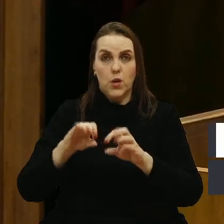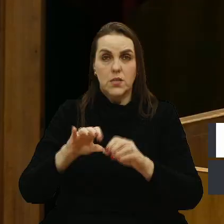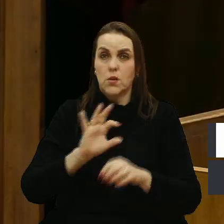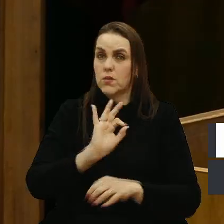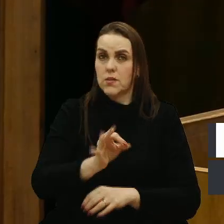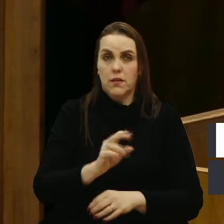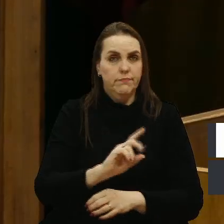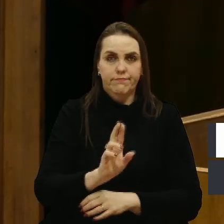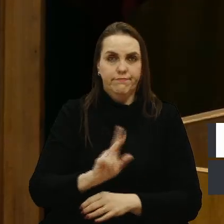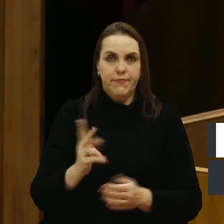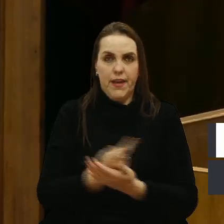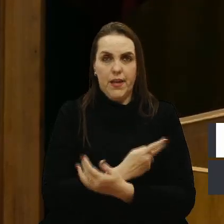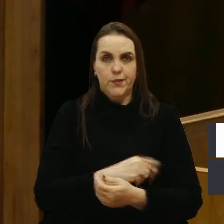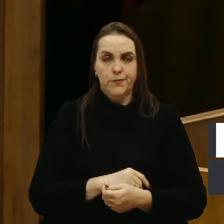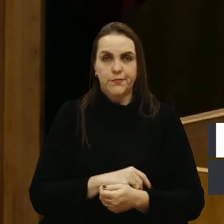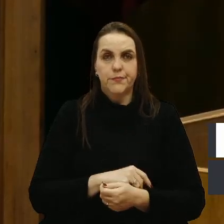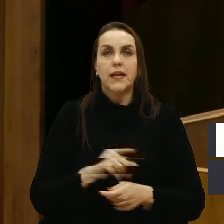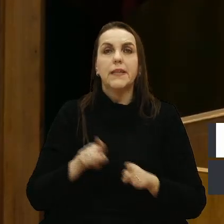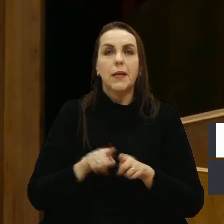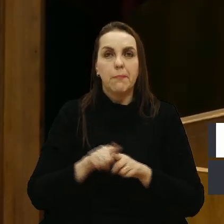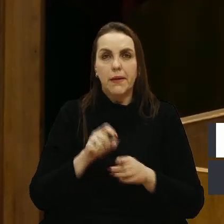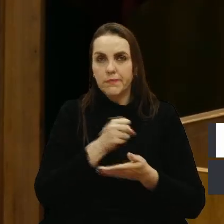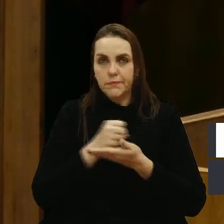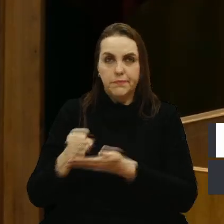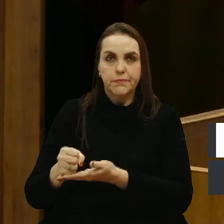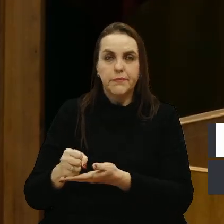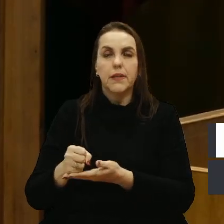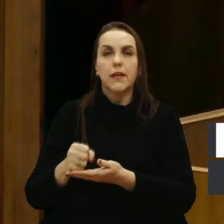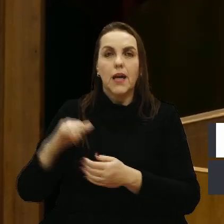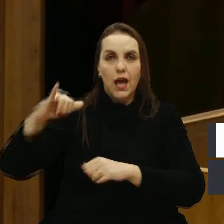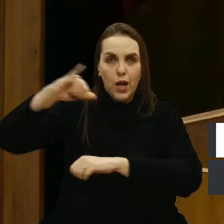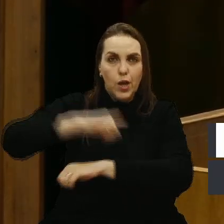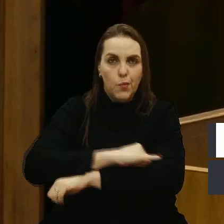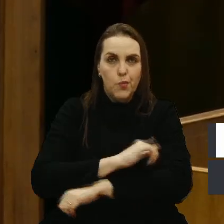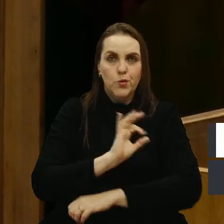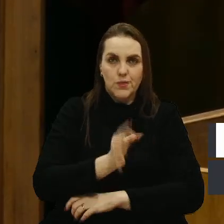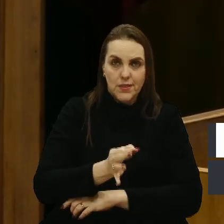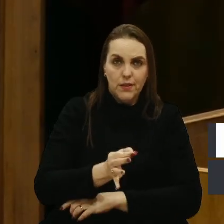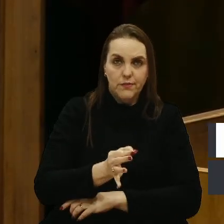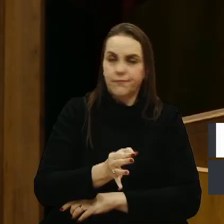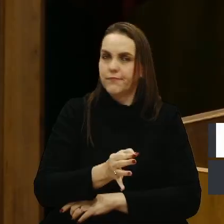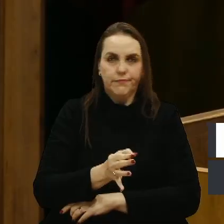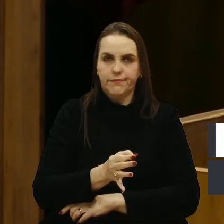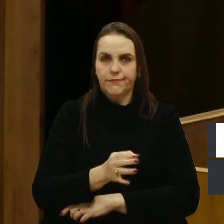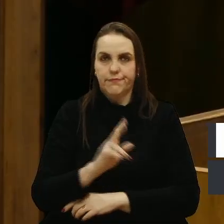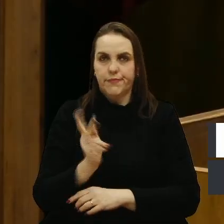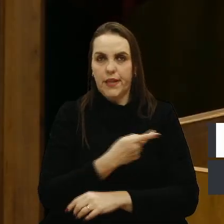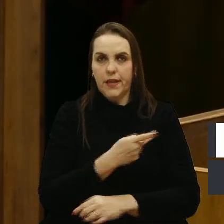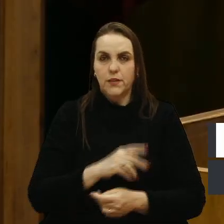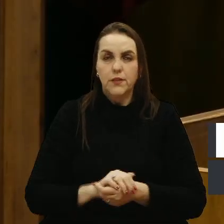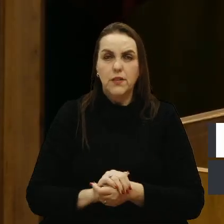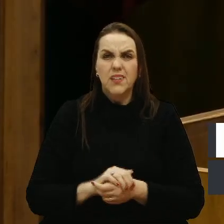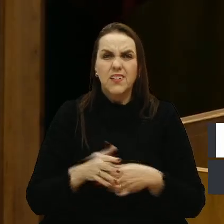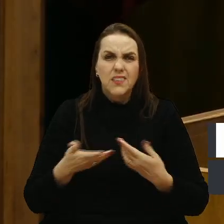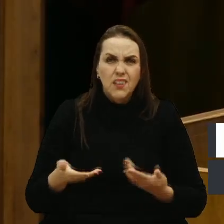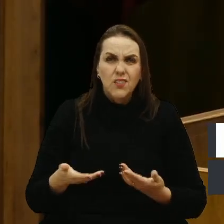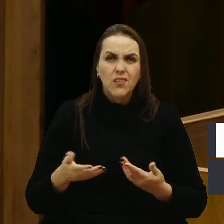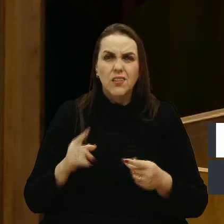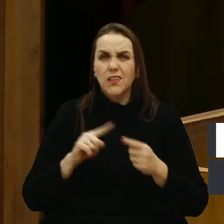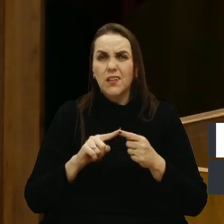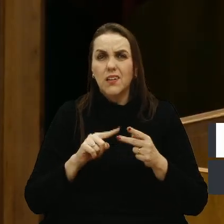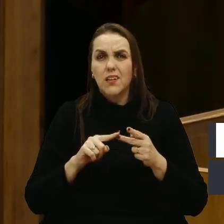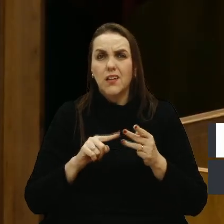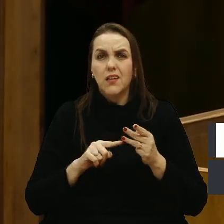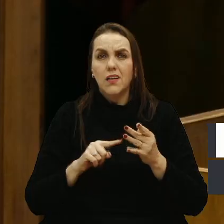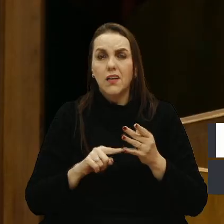Não, deu errado. Ele foi nomeado para resolver o problema do aeroporto. Deu certo? Também não, deu errado. Então, todas as questões